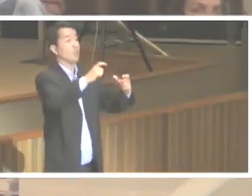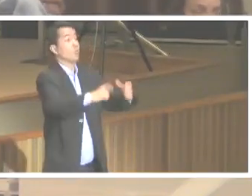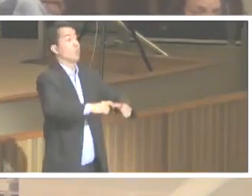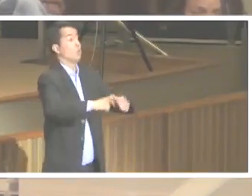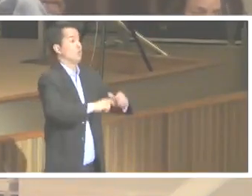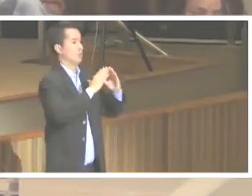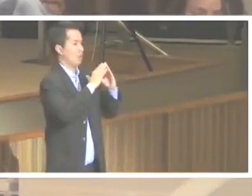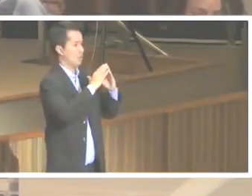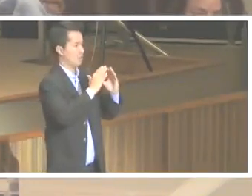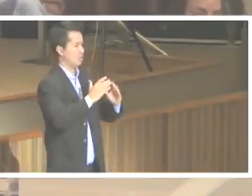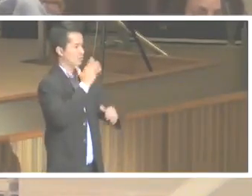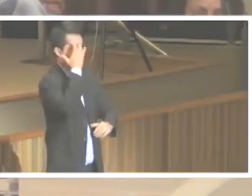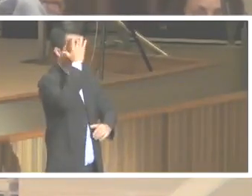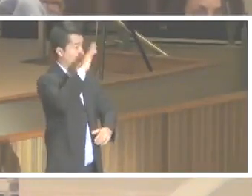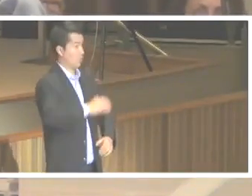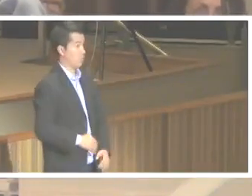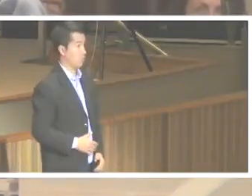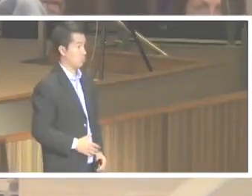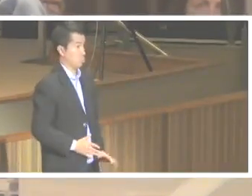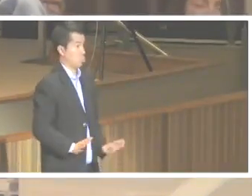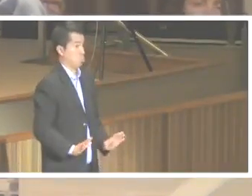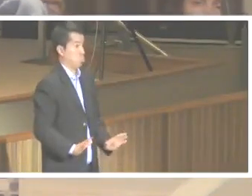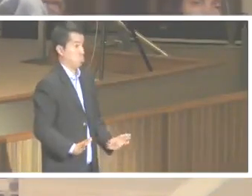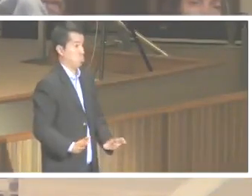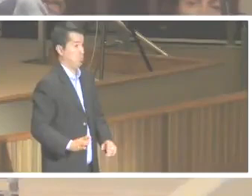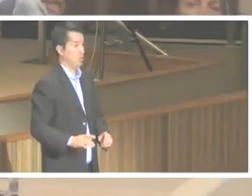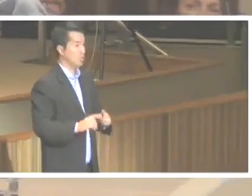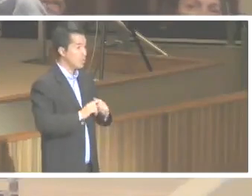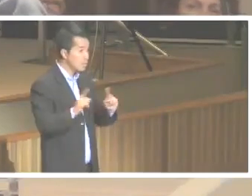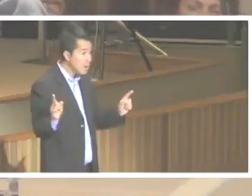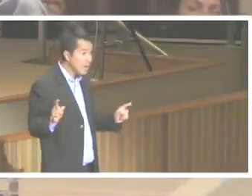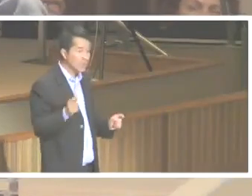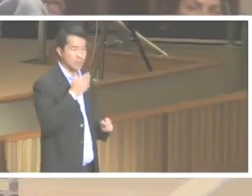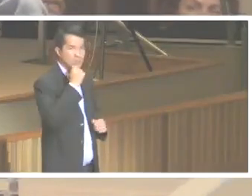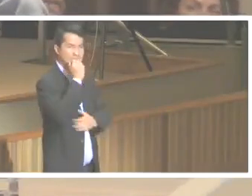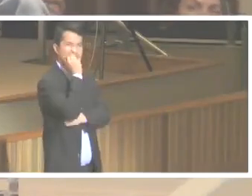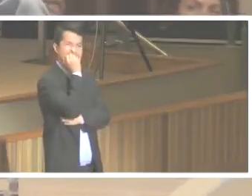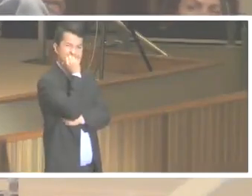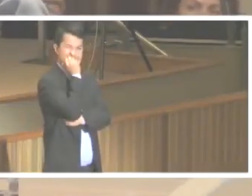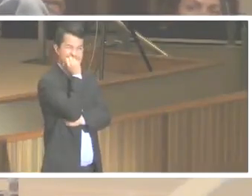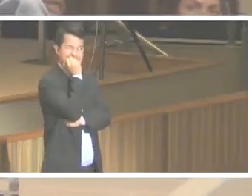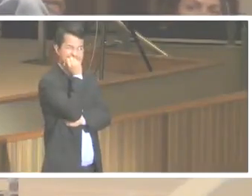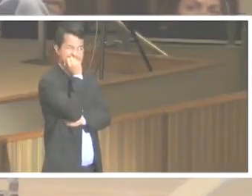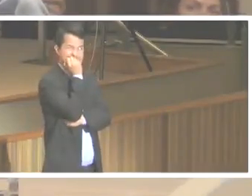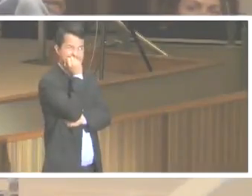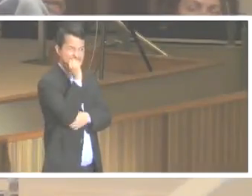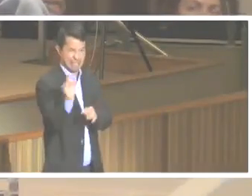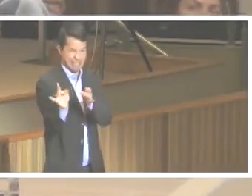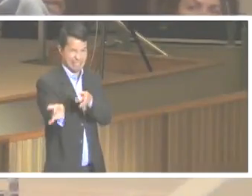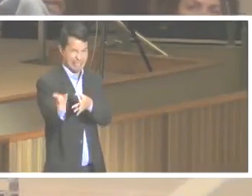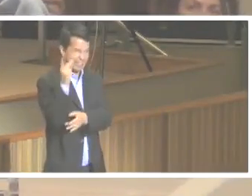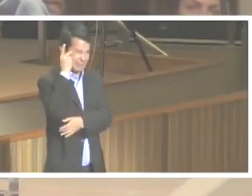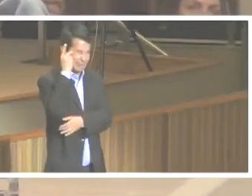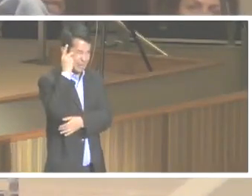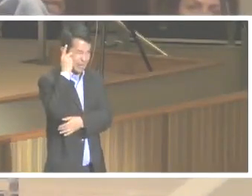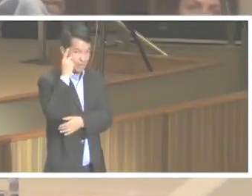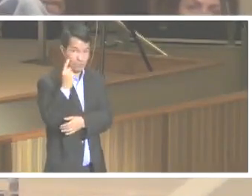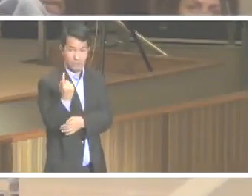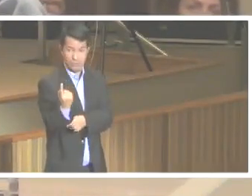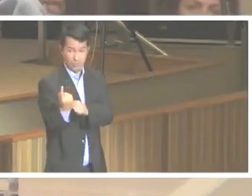e aí era o grande desafio da fé abrir mão da segurança de um